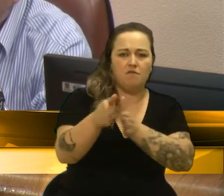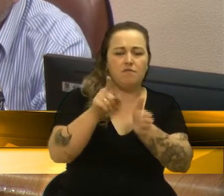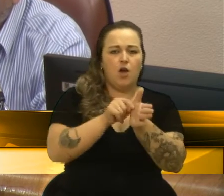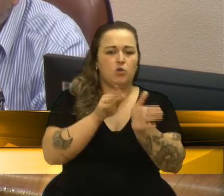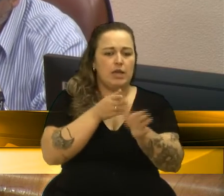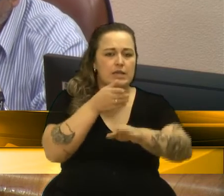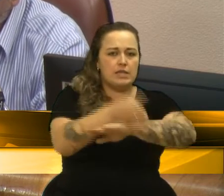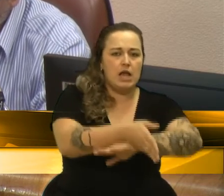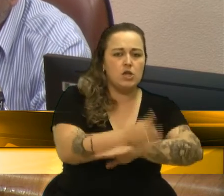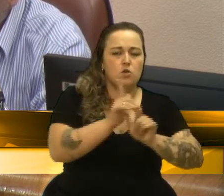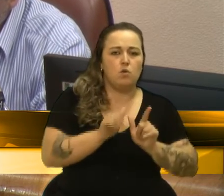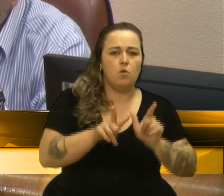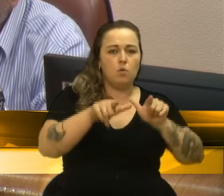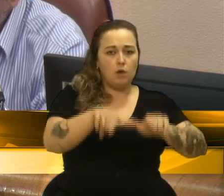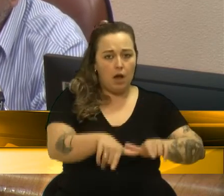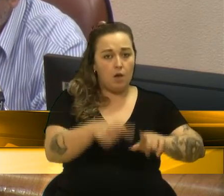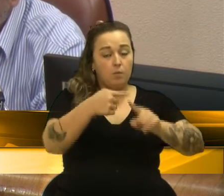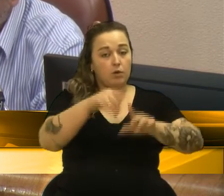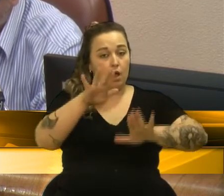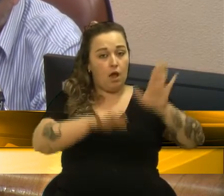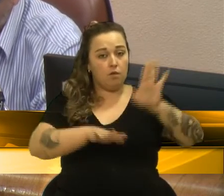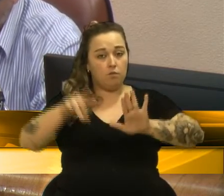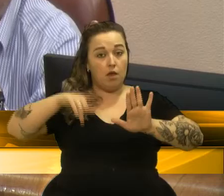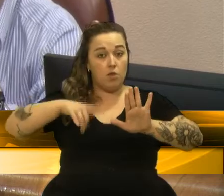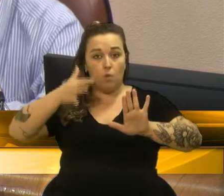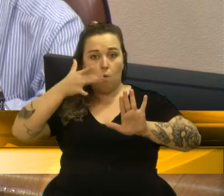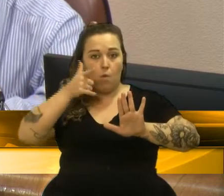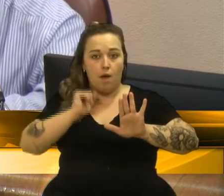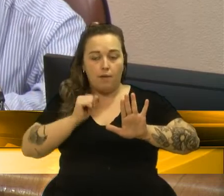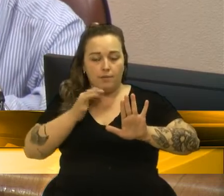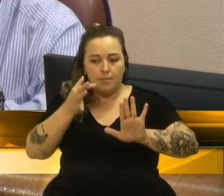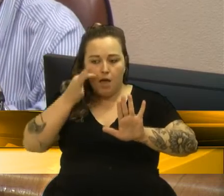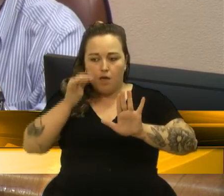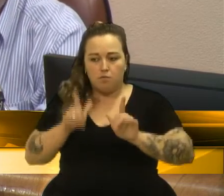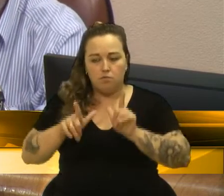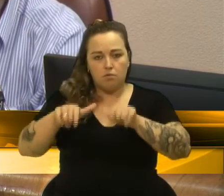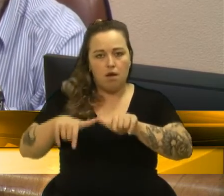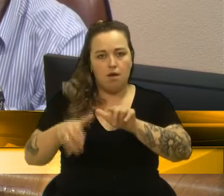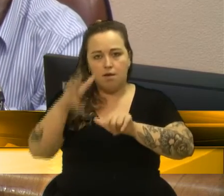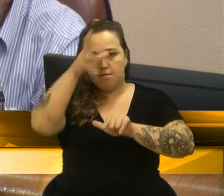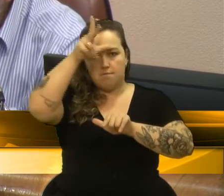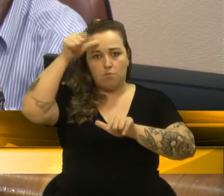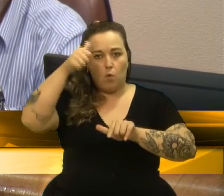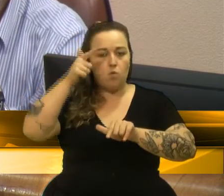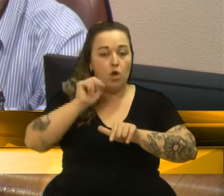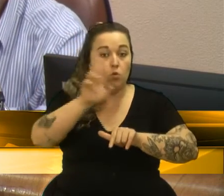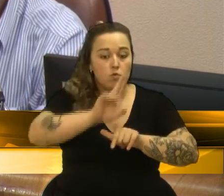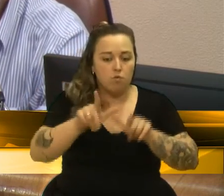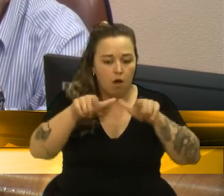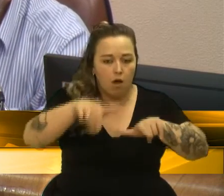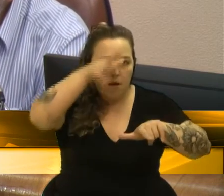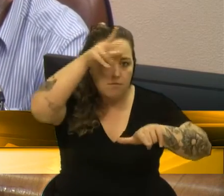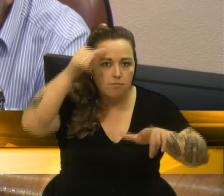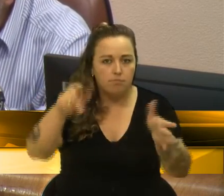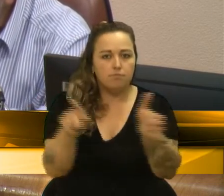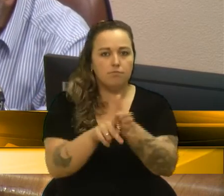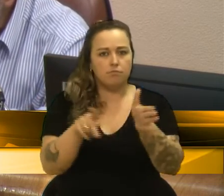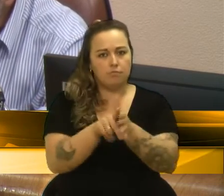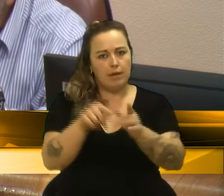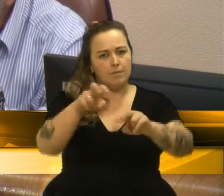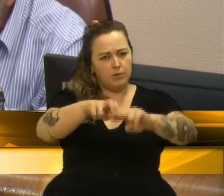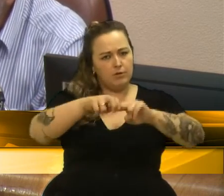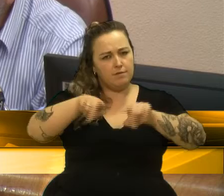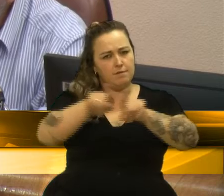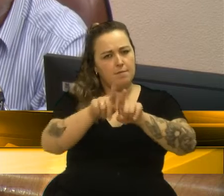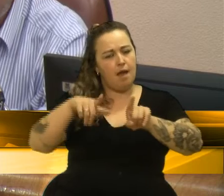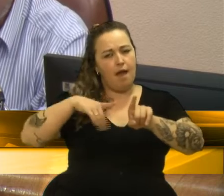que a desafiam a estar ali presente em ato público. Denota-se ainda que exista um caráter de cunho político-jurídico